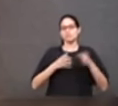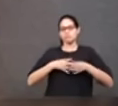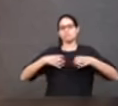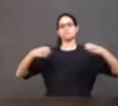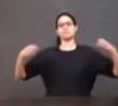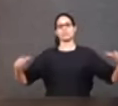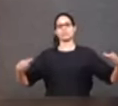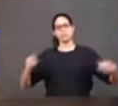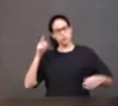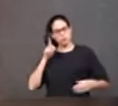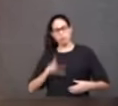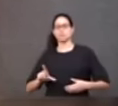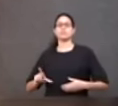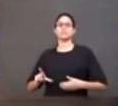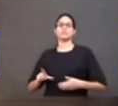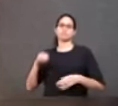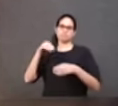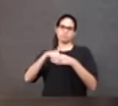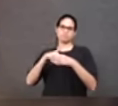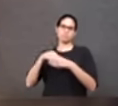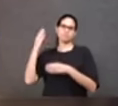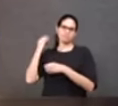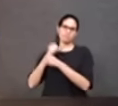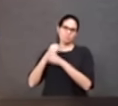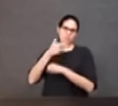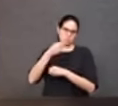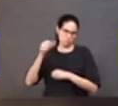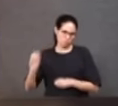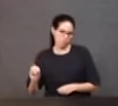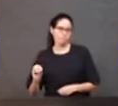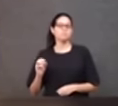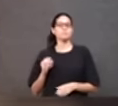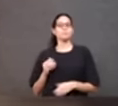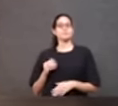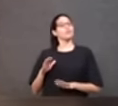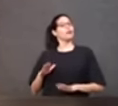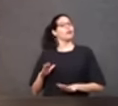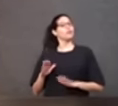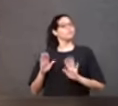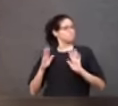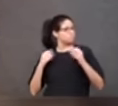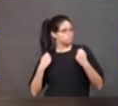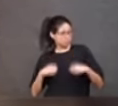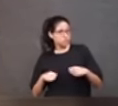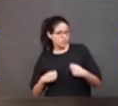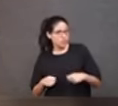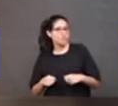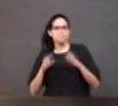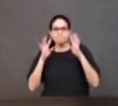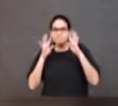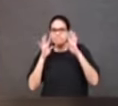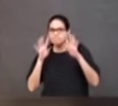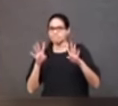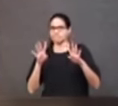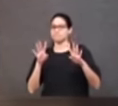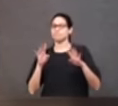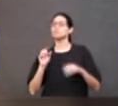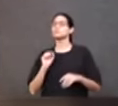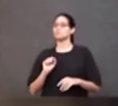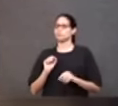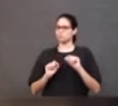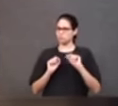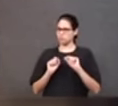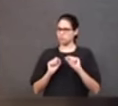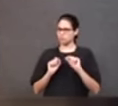fomos eleitos em 2000. Agora, a nossa universidade precisa atentar principalmente as unidades, que nós temos que ter